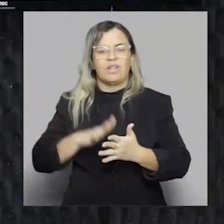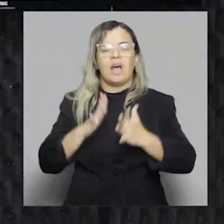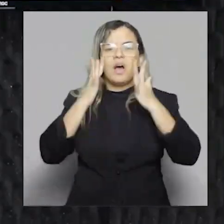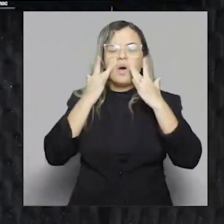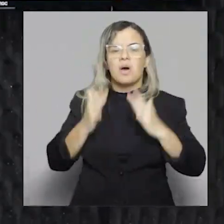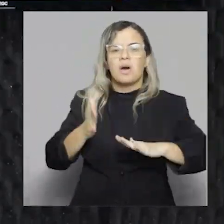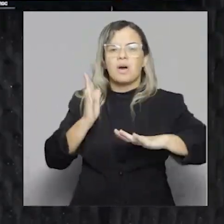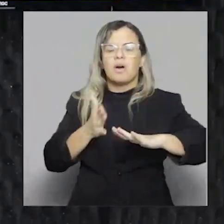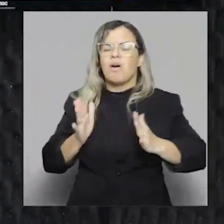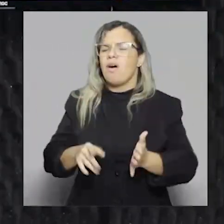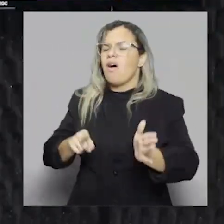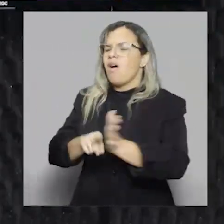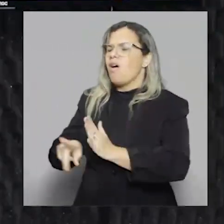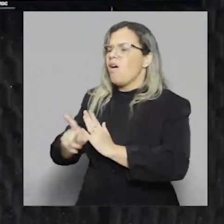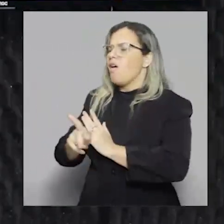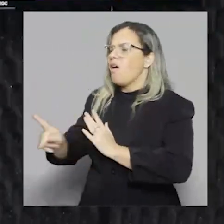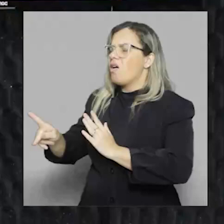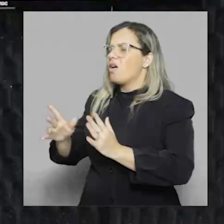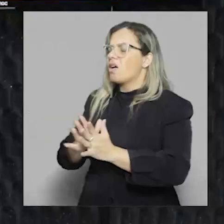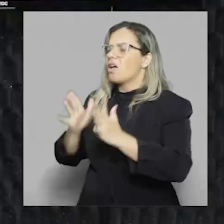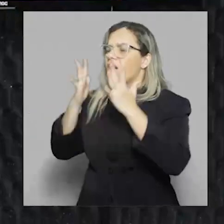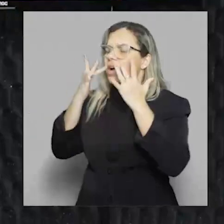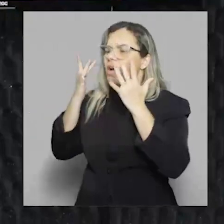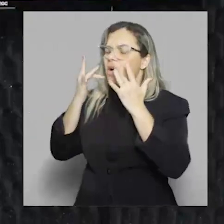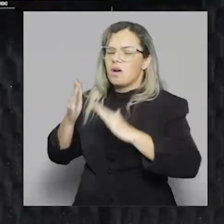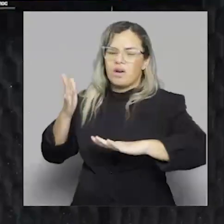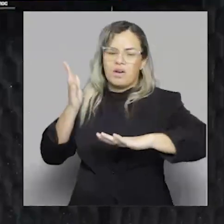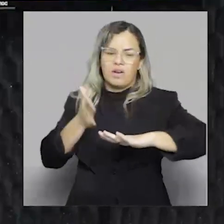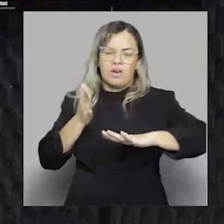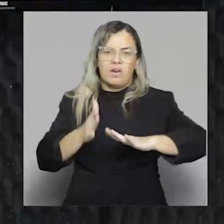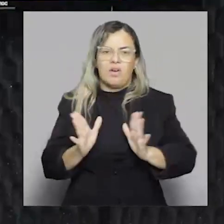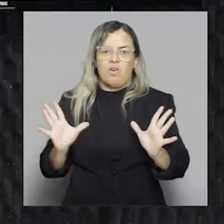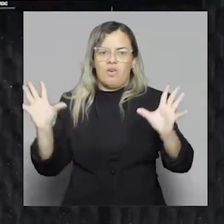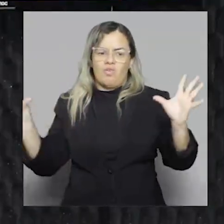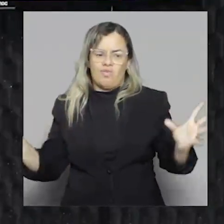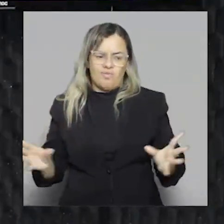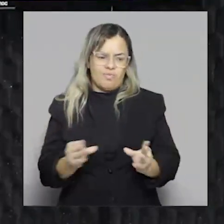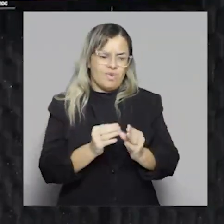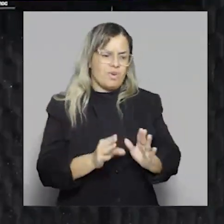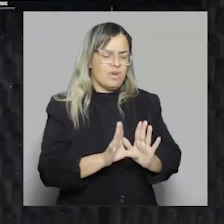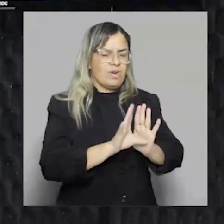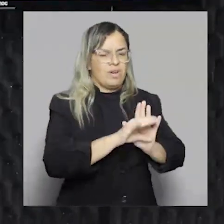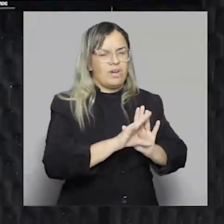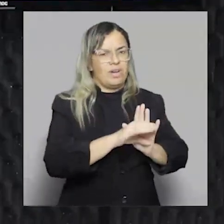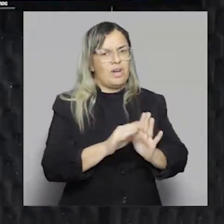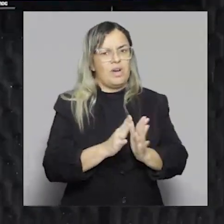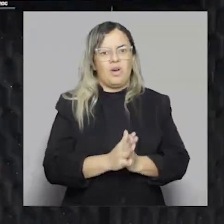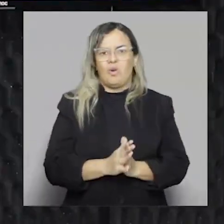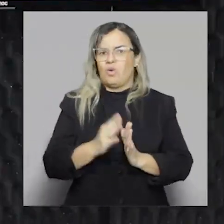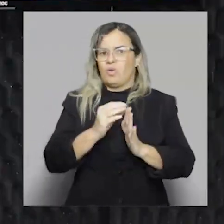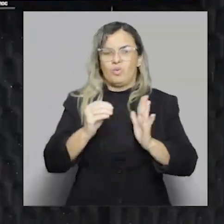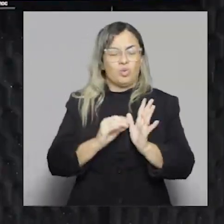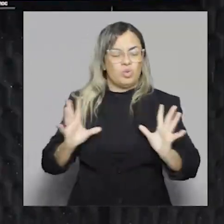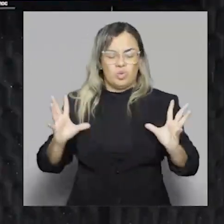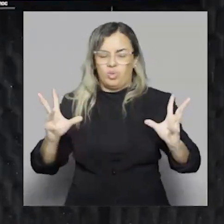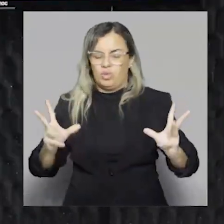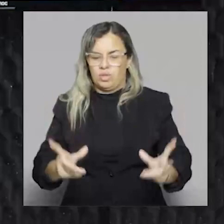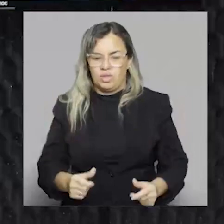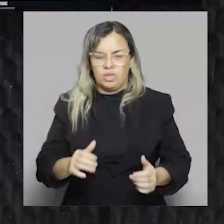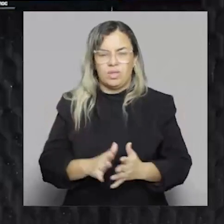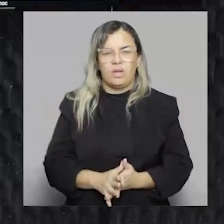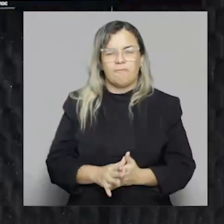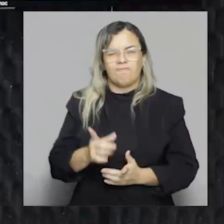contemporânea. Professor, o que é arte contemporânea? Se eu for fechar o conceito, a aula vai ser só sobre isso, mas é interessante a gente perceber que eu